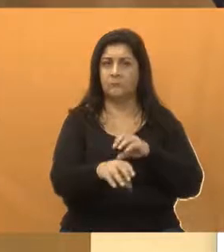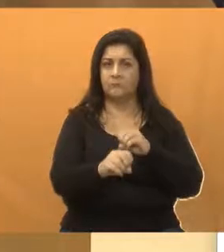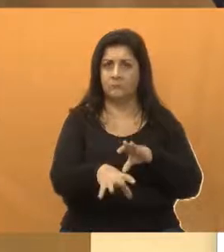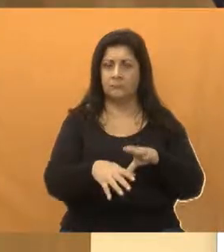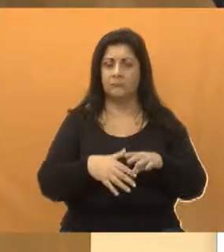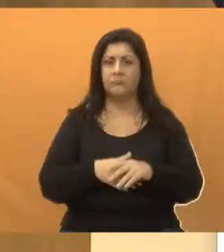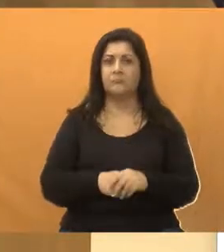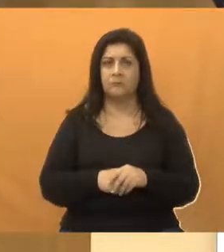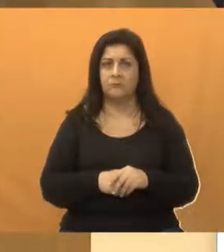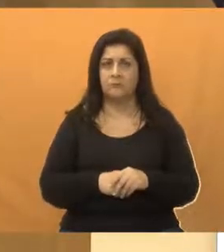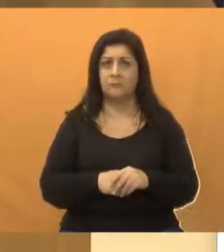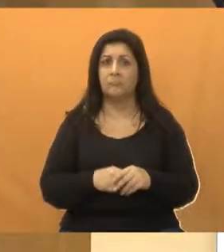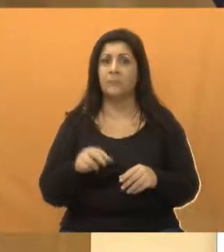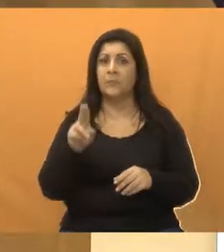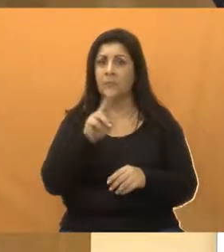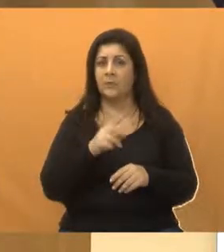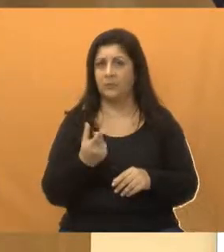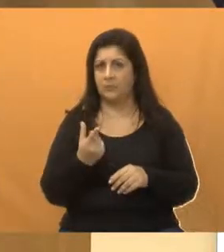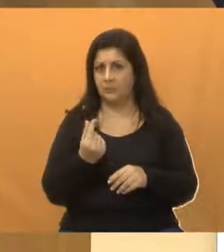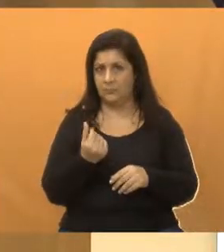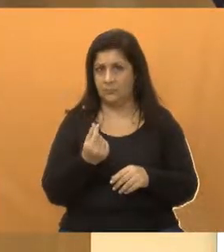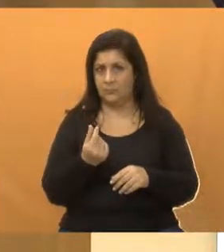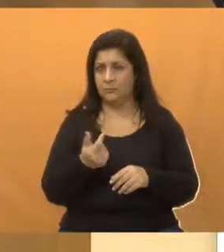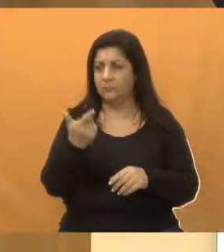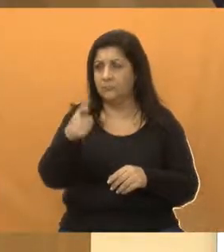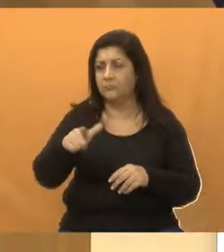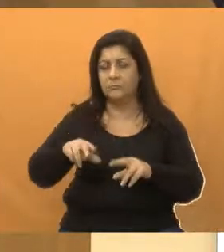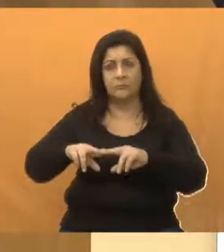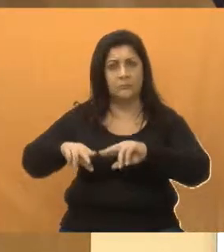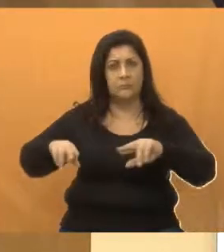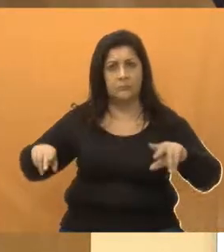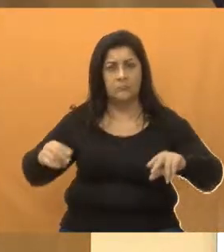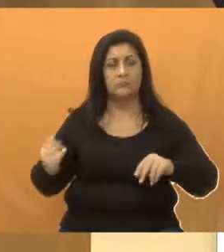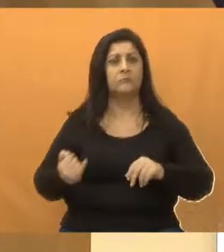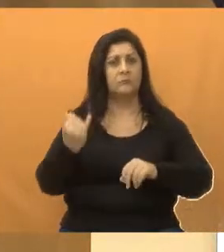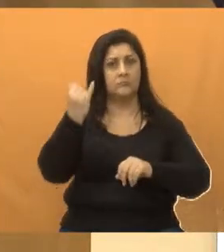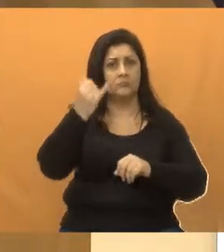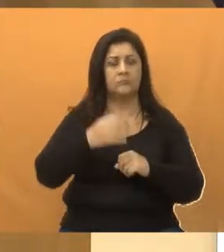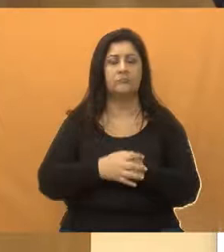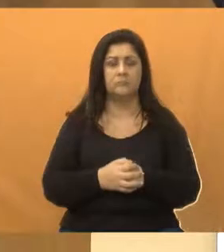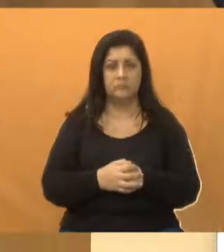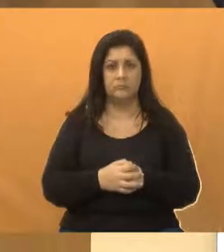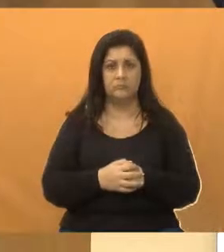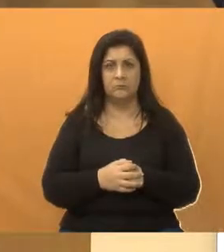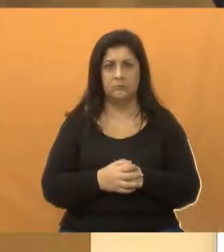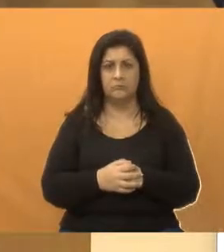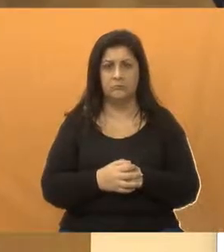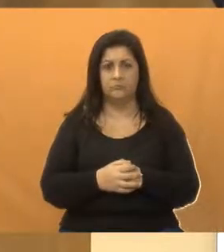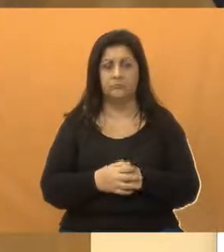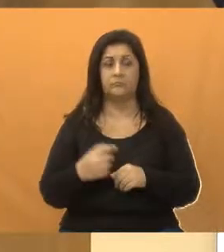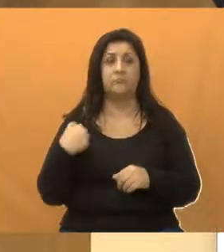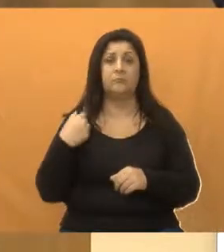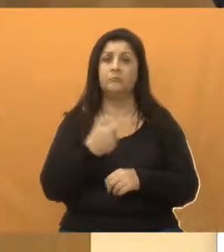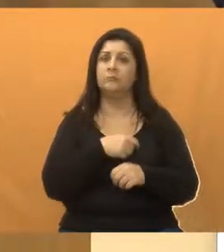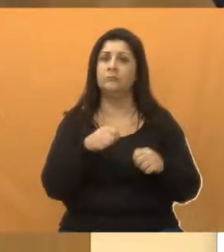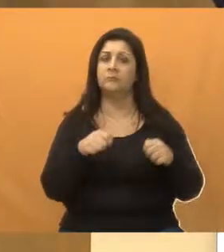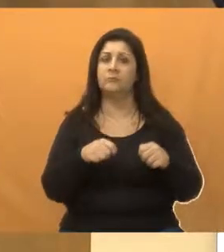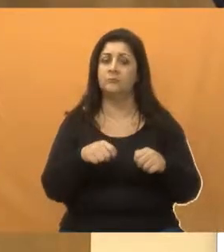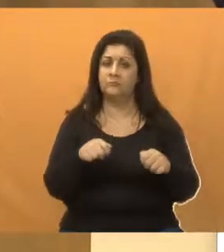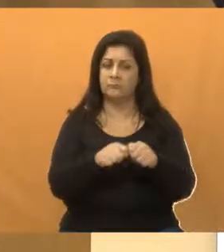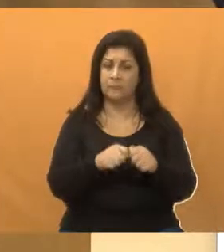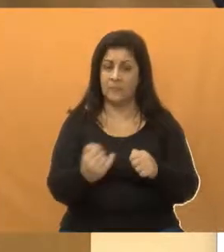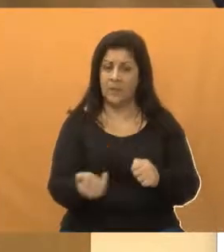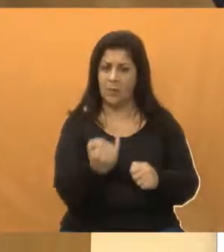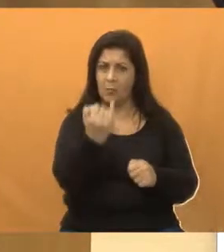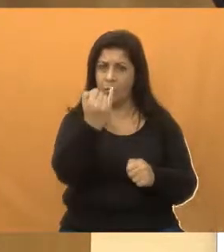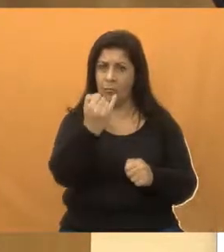Educação invista em recursos em outras políticas públicas relevantes e assim estaremos valorizando as crianças e o